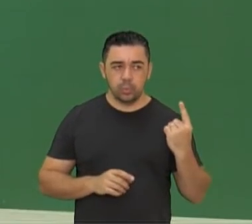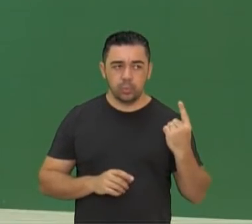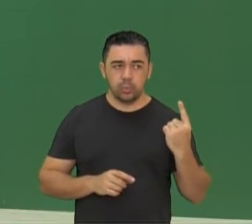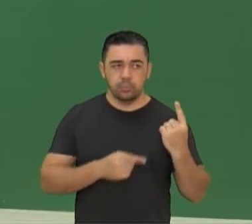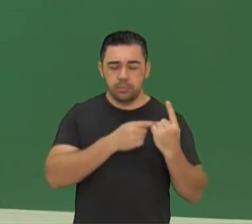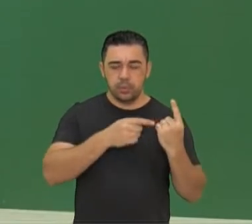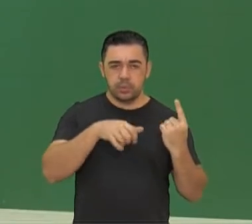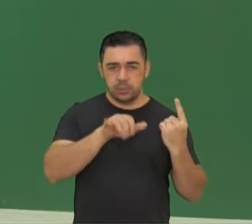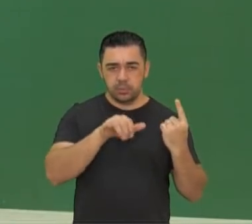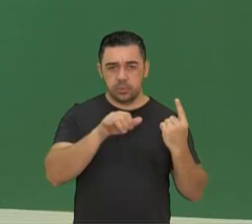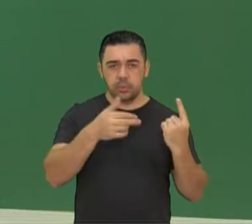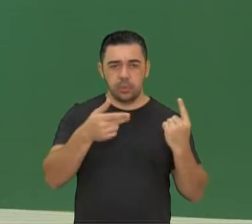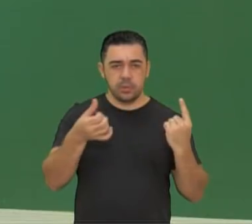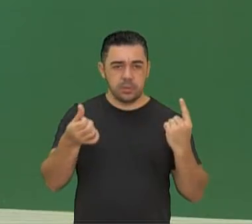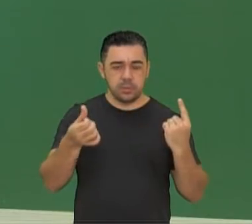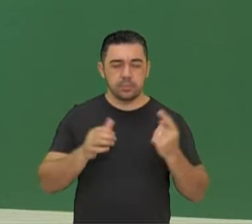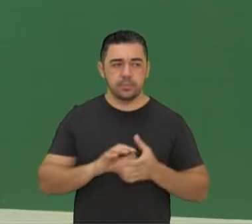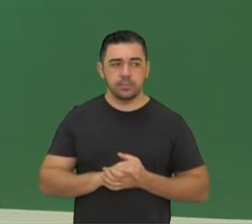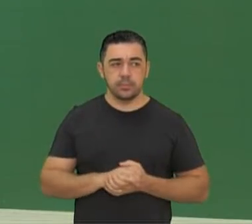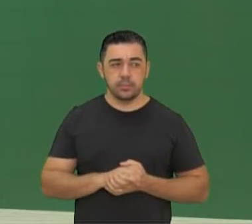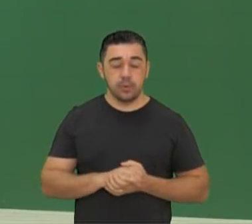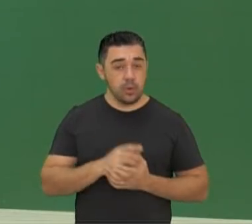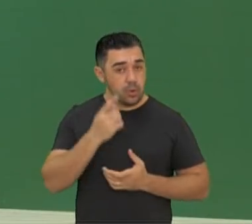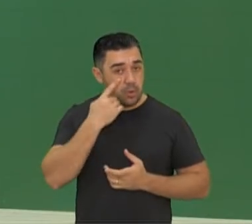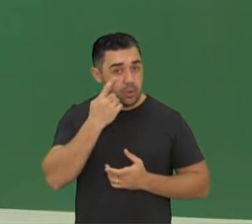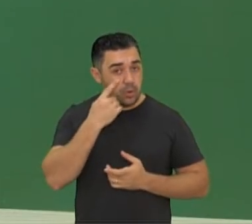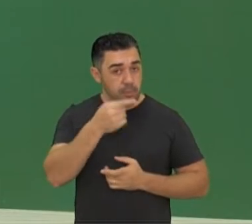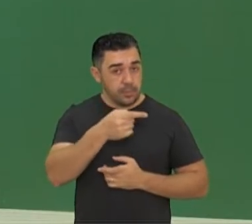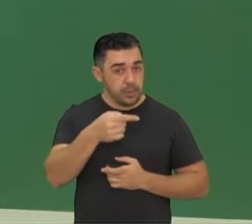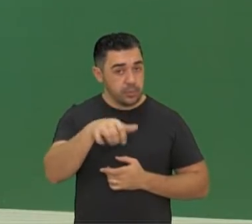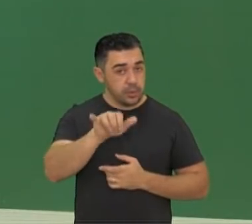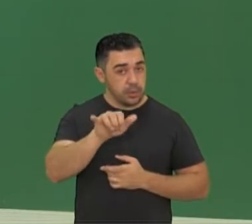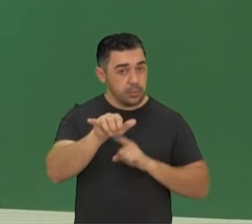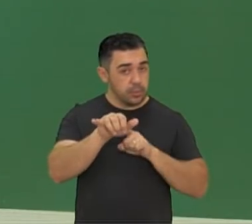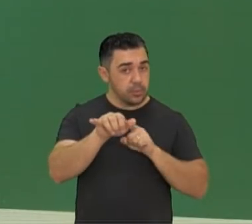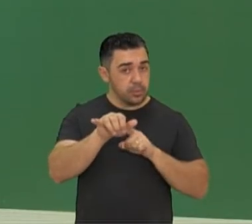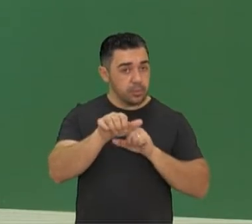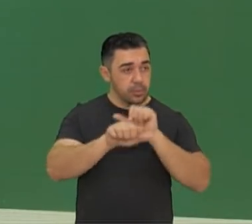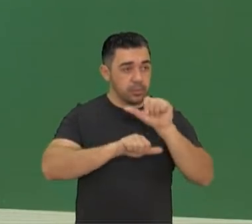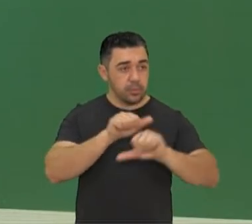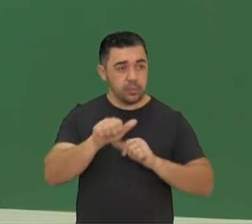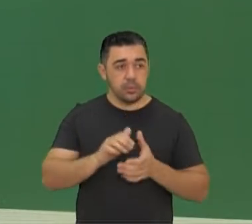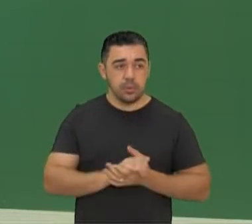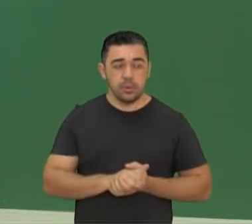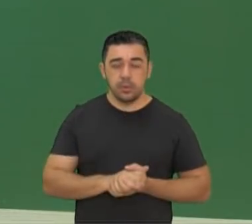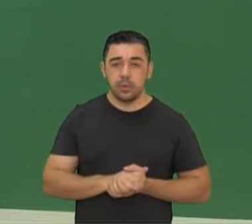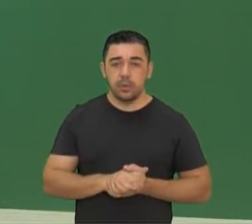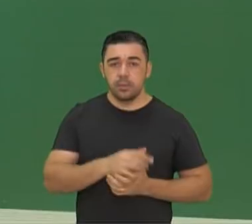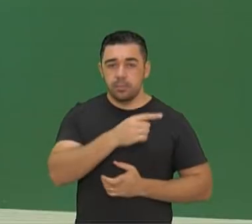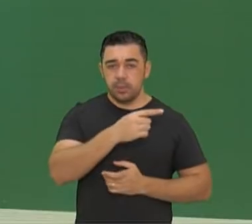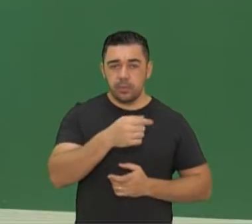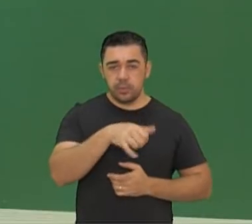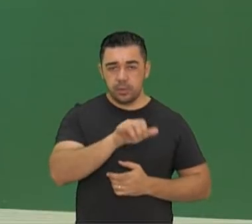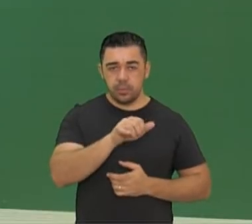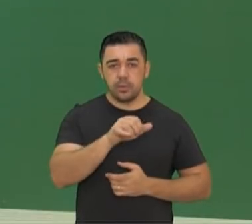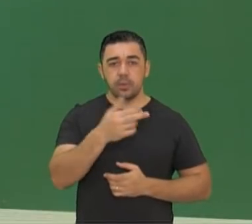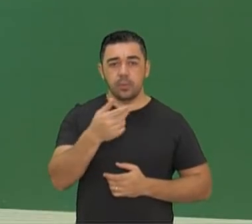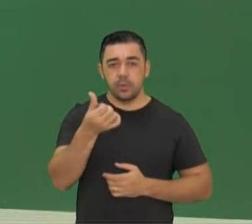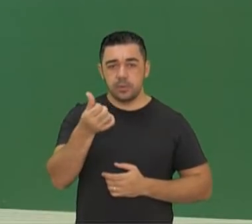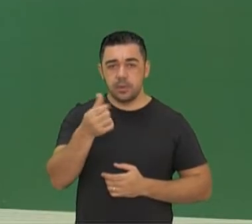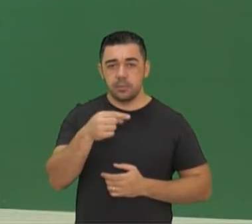então 1 menos y é igual a 6. Aqui você precisa tomar cuidado, hein? Menos y é igual a 6 menos